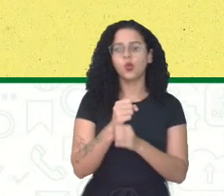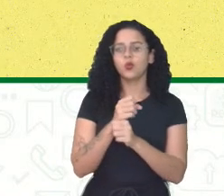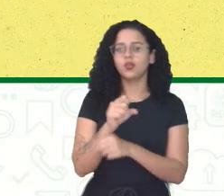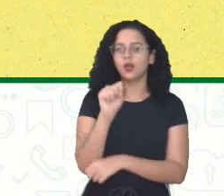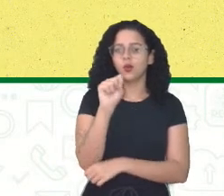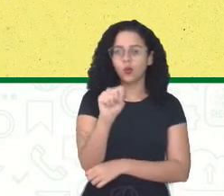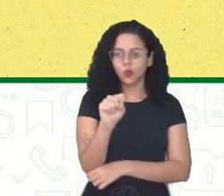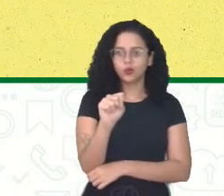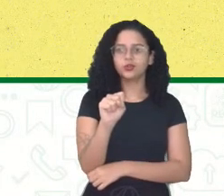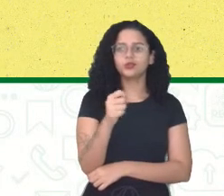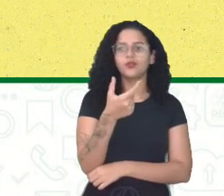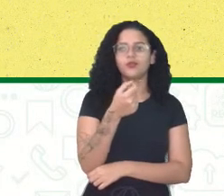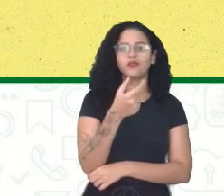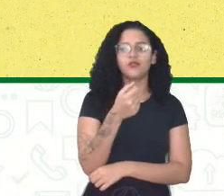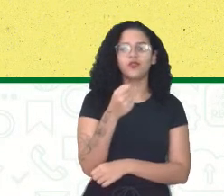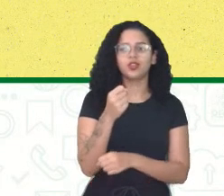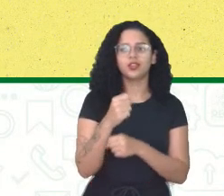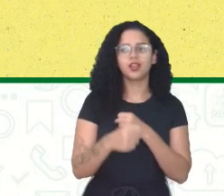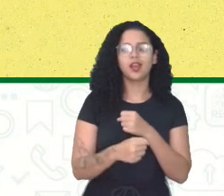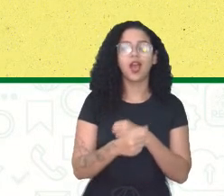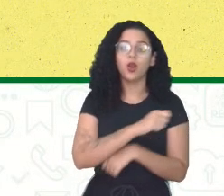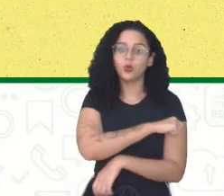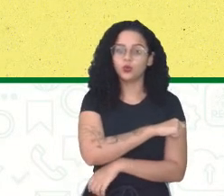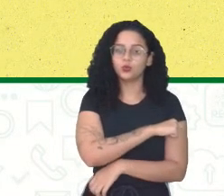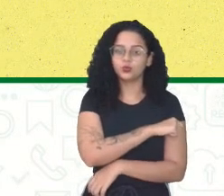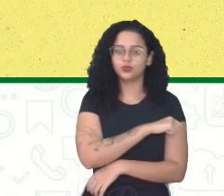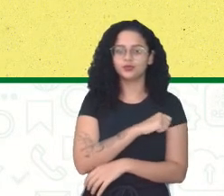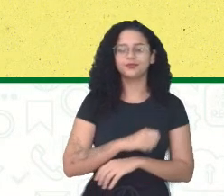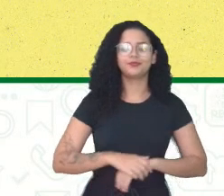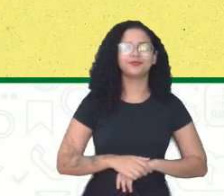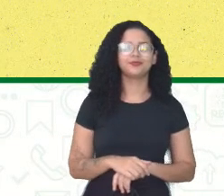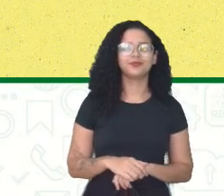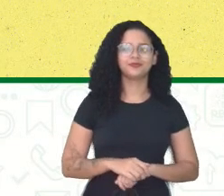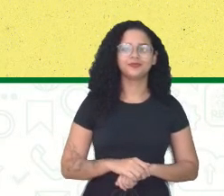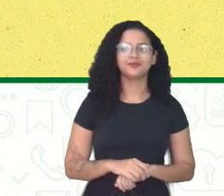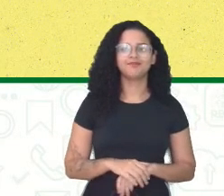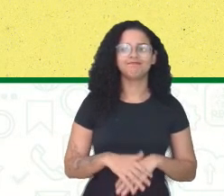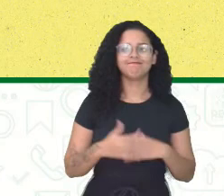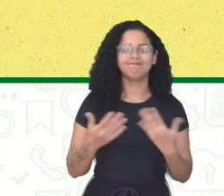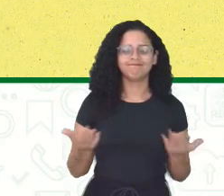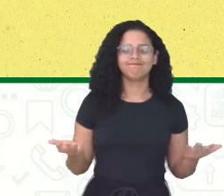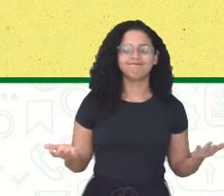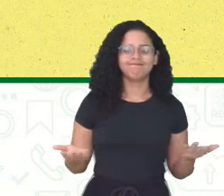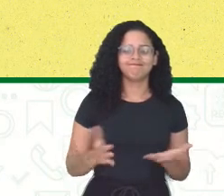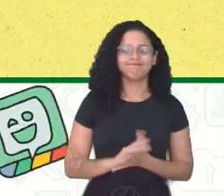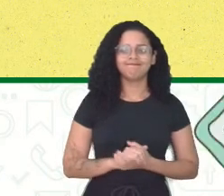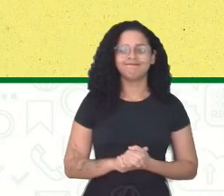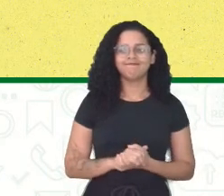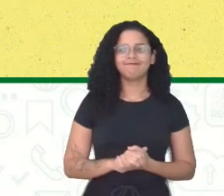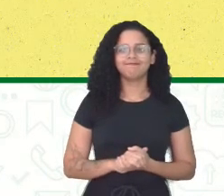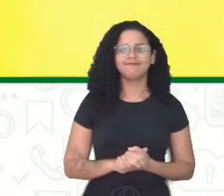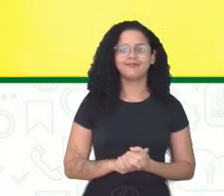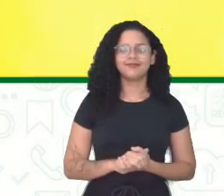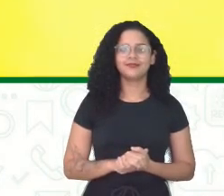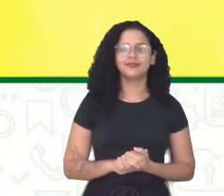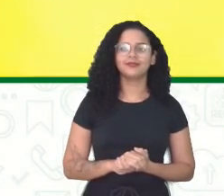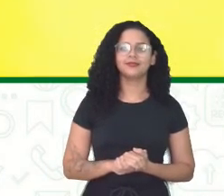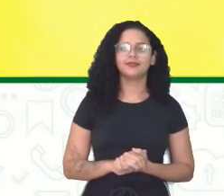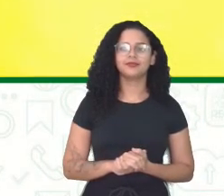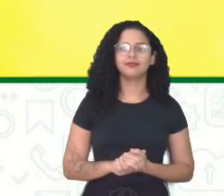8, foram 20 alunos que tiraram, tá certo? Então, olha só.